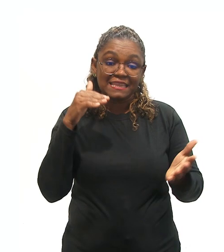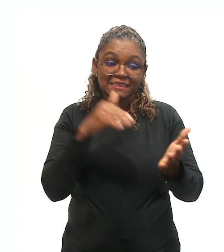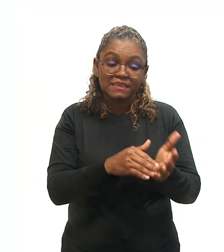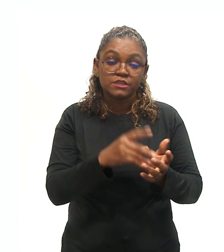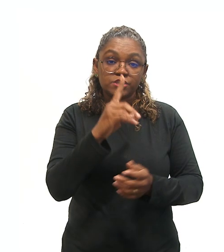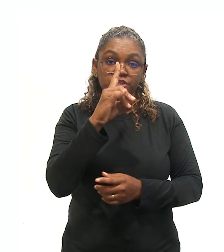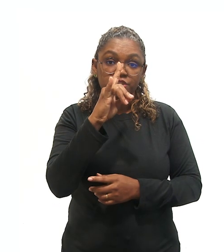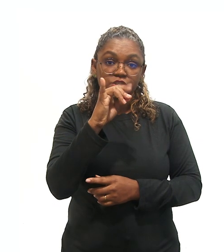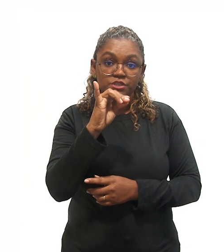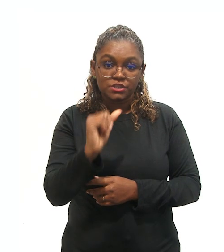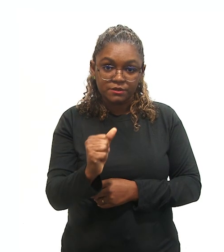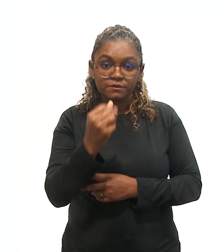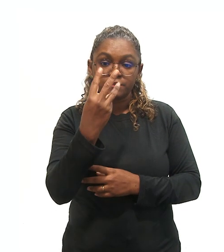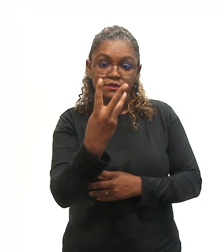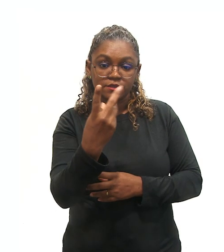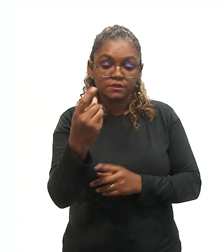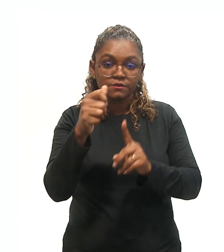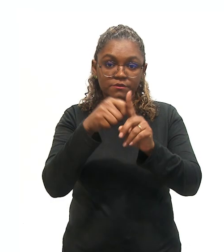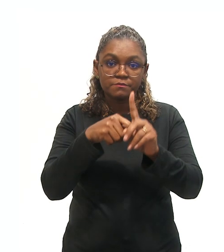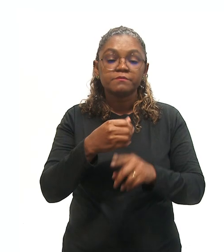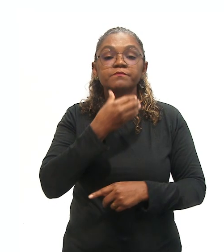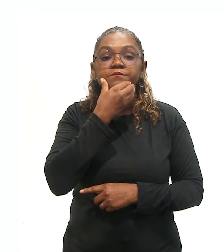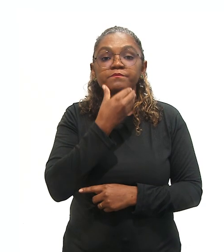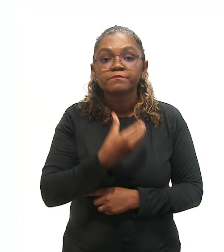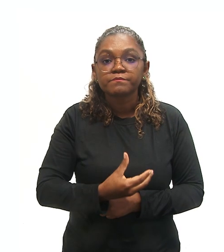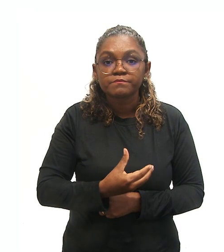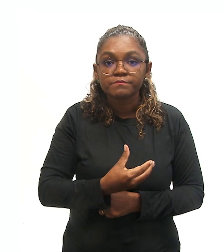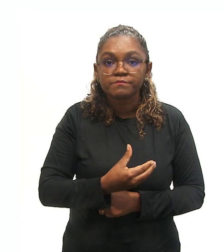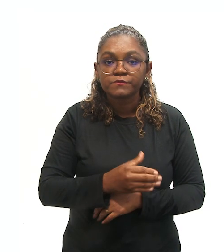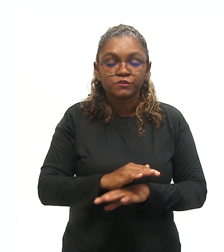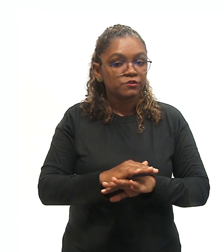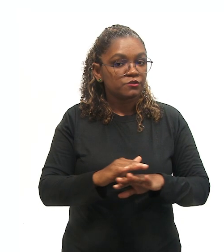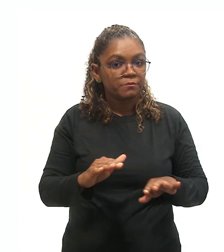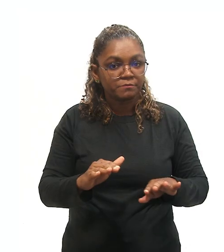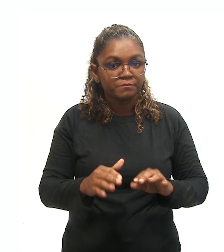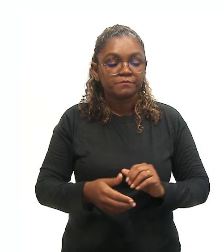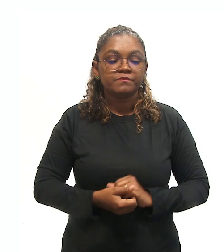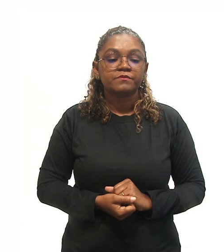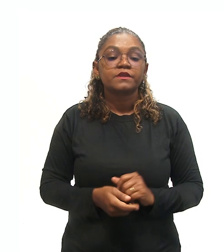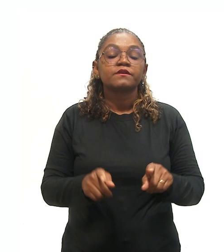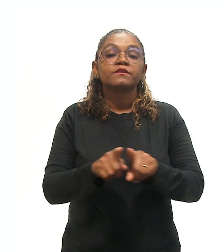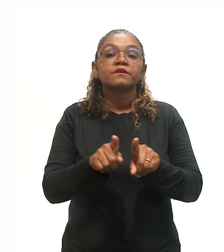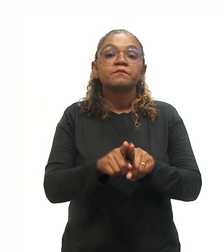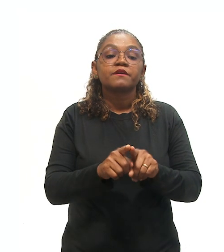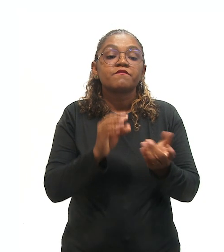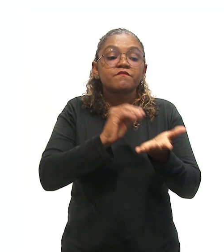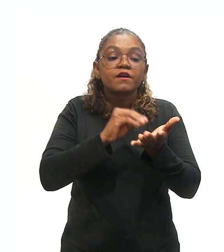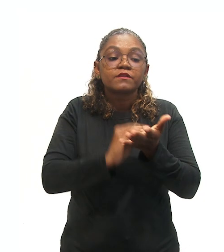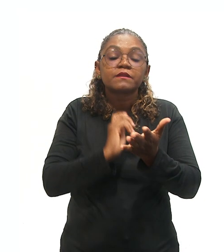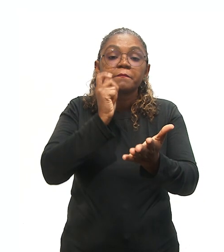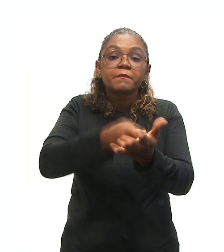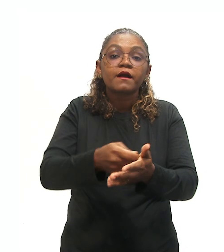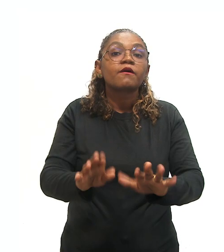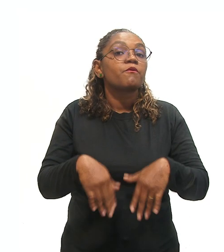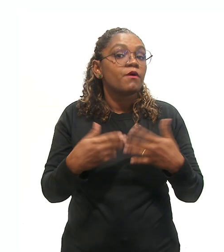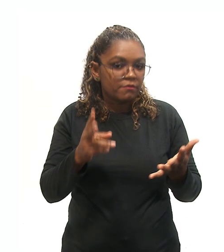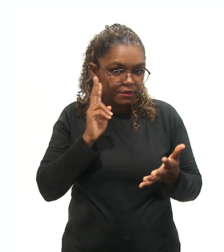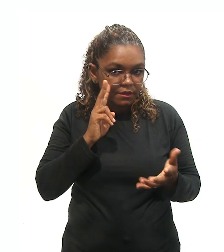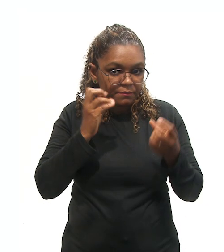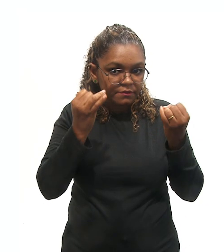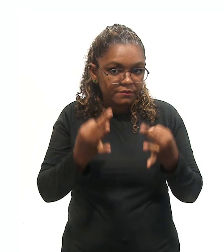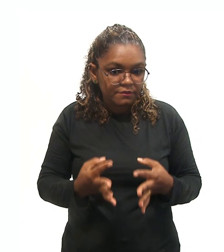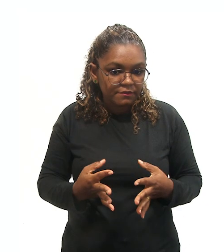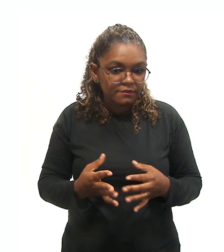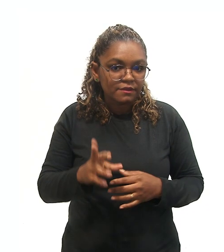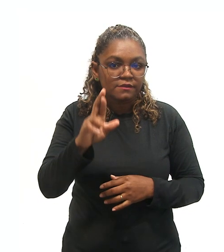dezembro, das inscrições em restos a pagar das despesas. Lembra, esse aqui eu já falei para